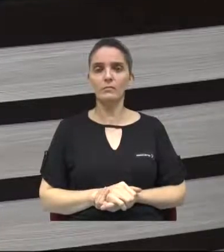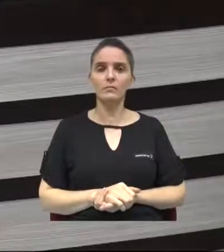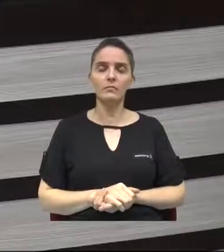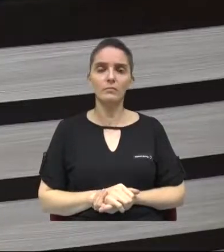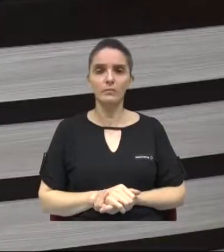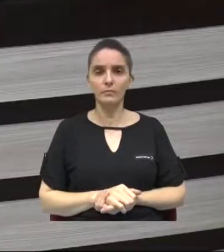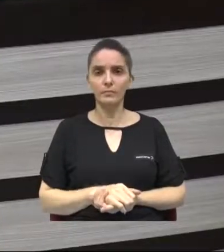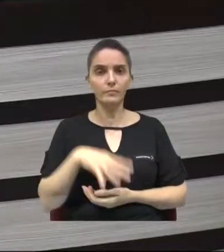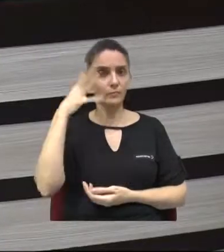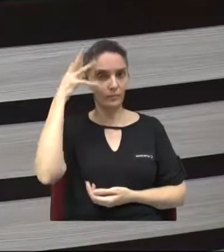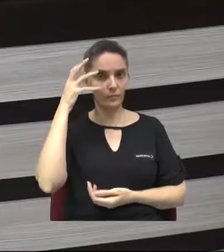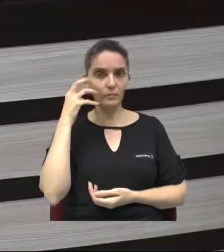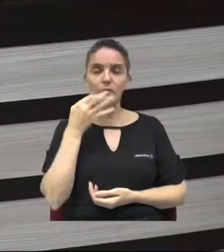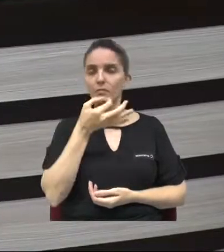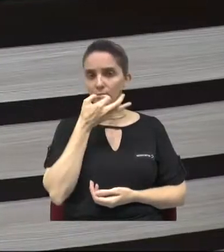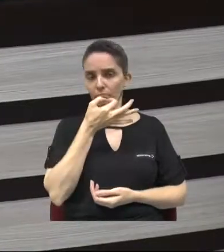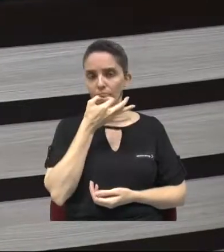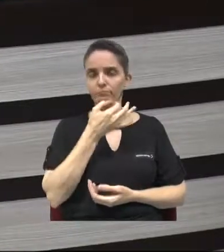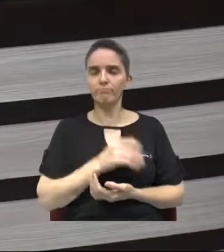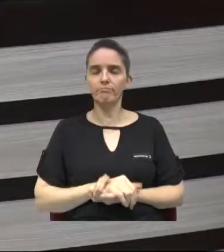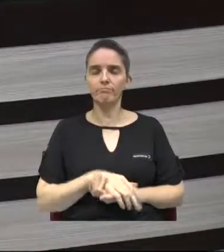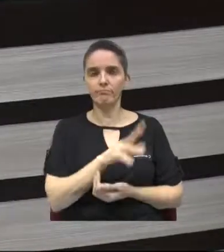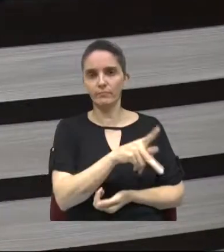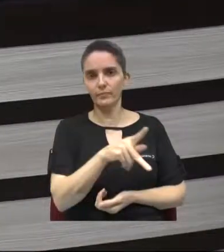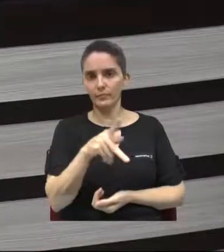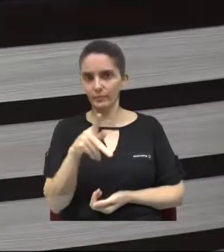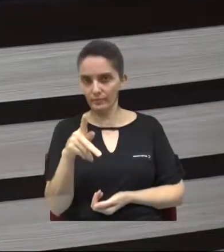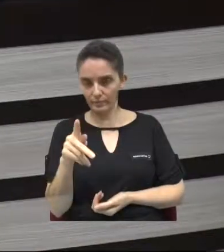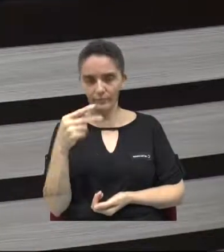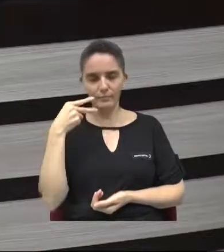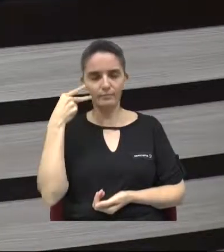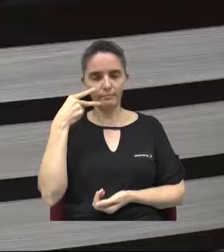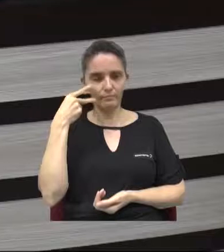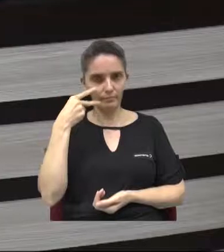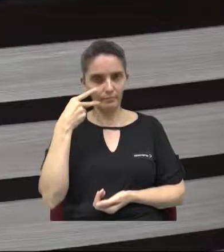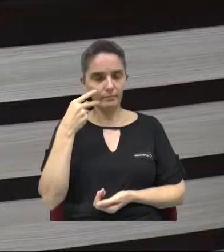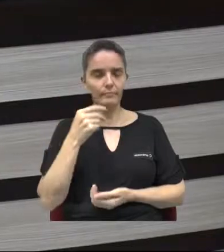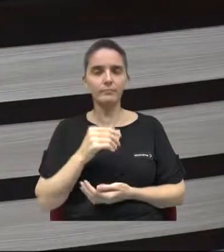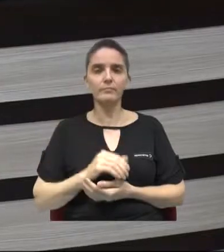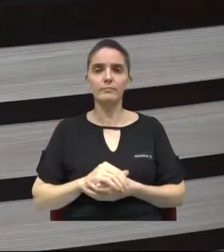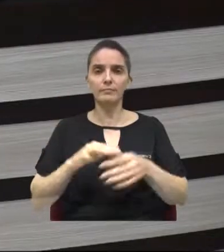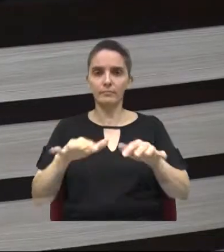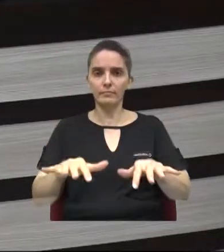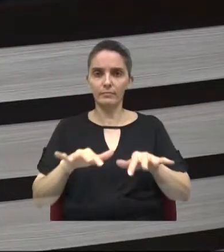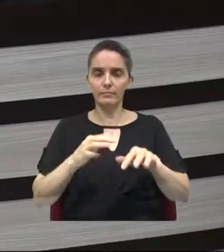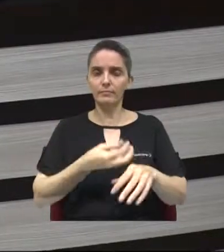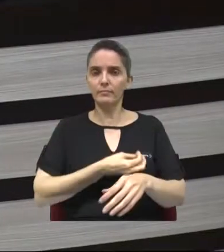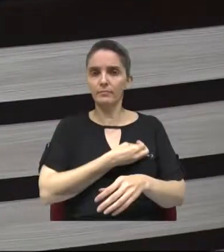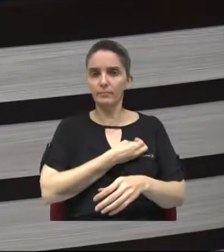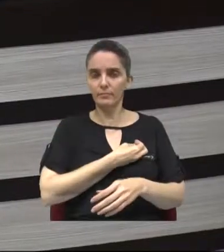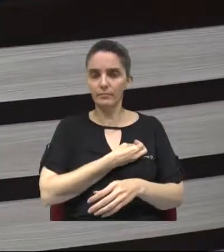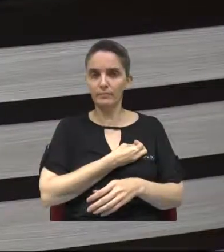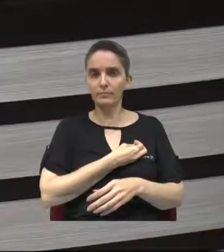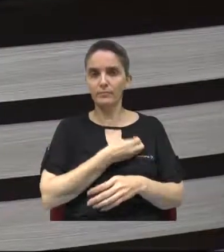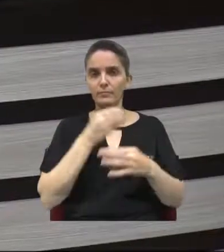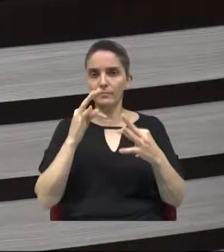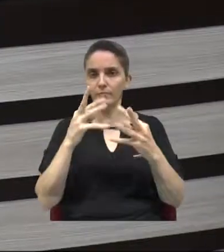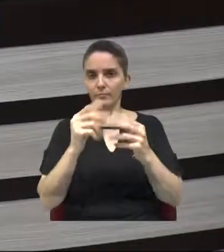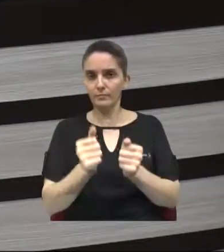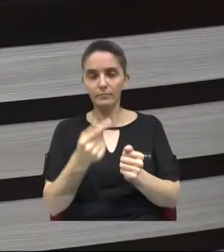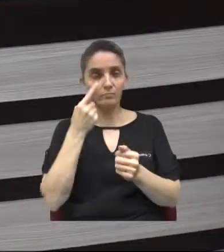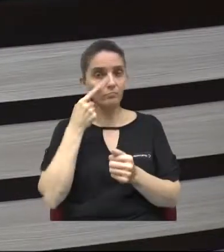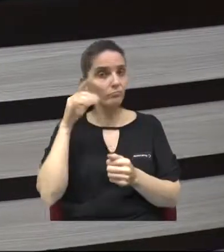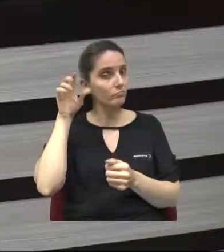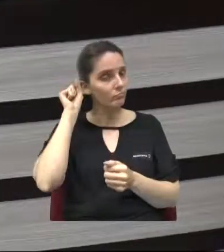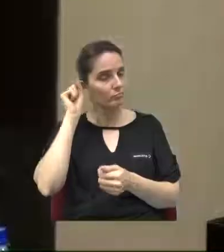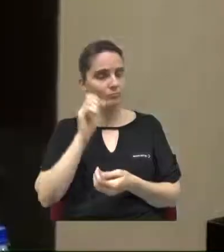vereadora Lu Bogo. Senhora presidente, vereadores, vereadoras, público presente, todos os ouvintes.